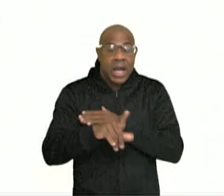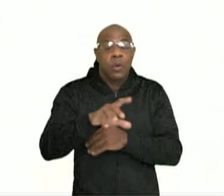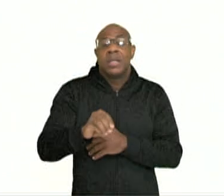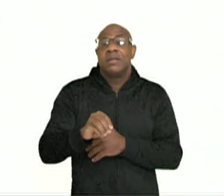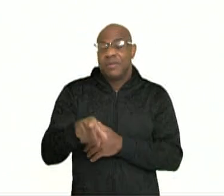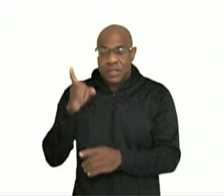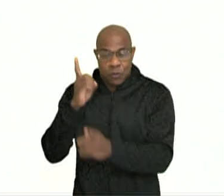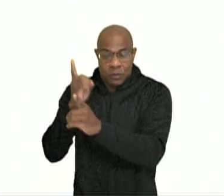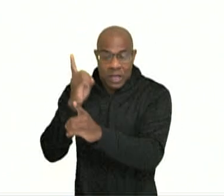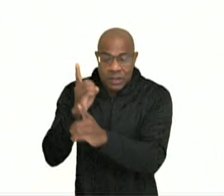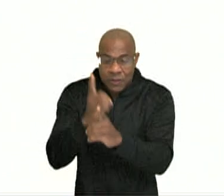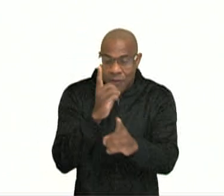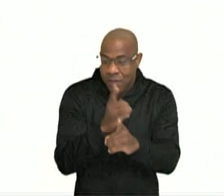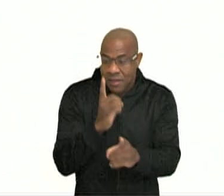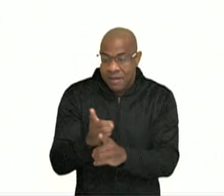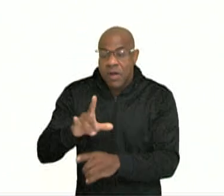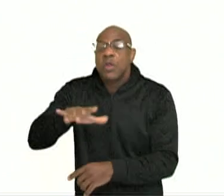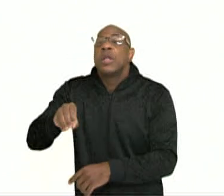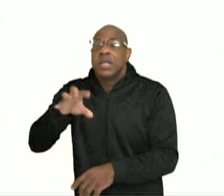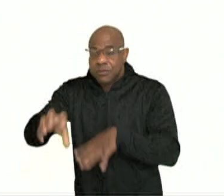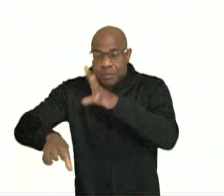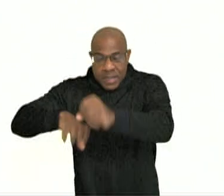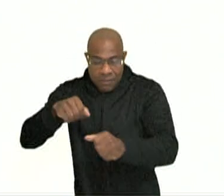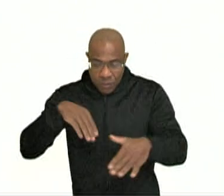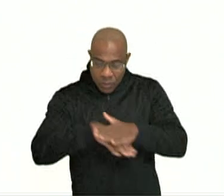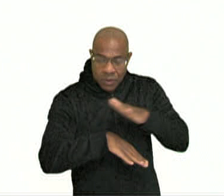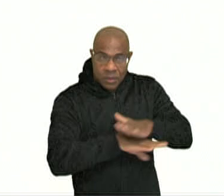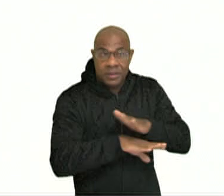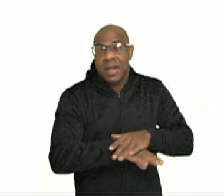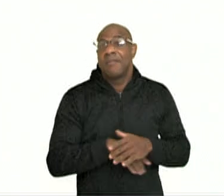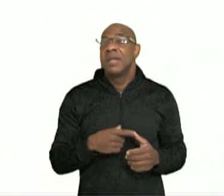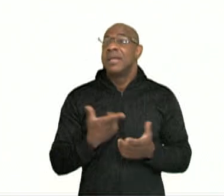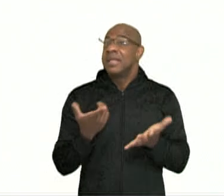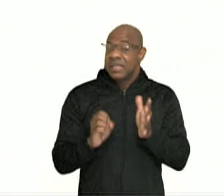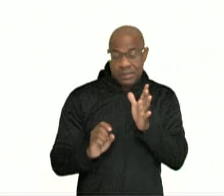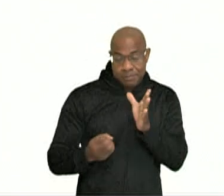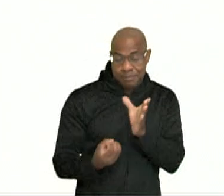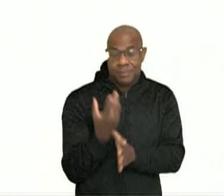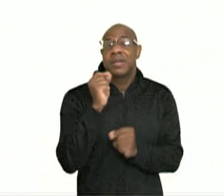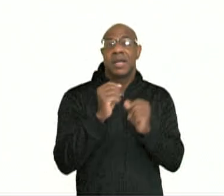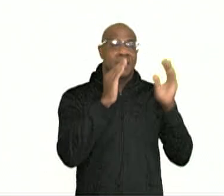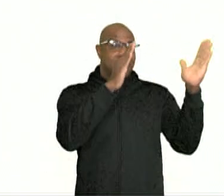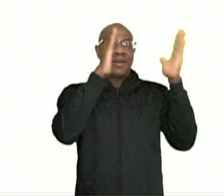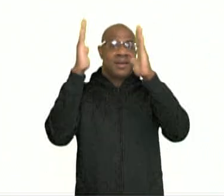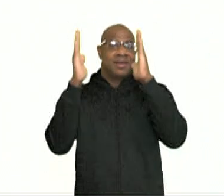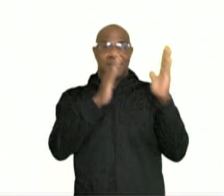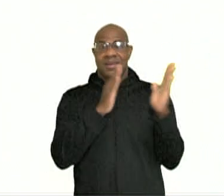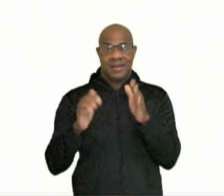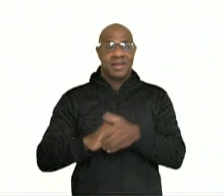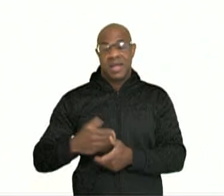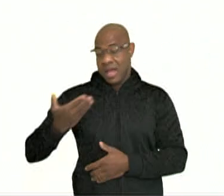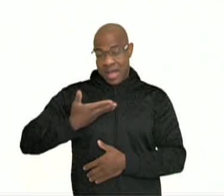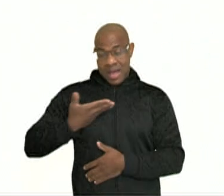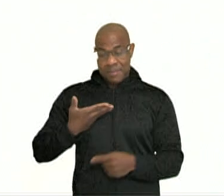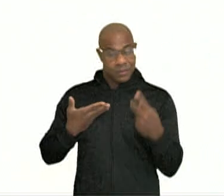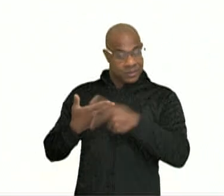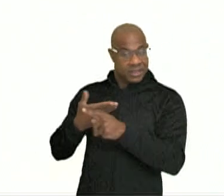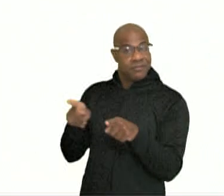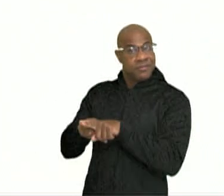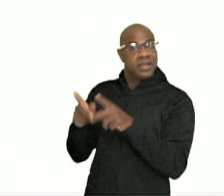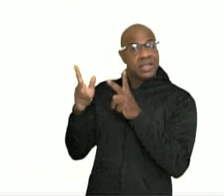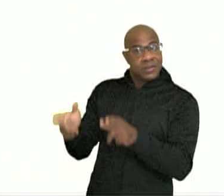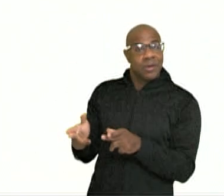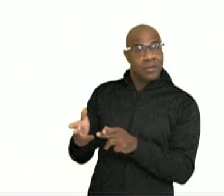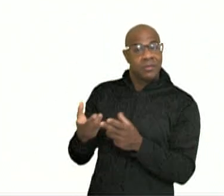uma biblioteca, seja em casa, seja de uso público. Aos poucos, seus colegas começaram a fazer o mesmo e